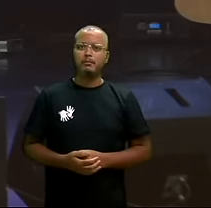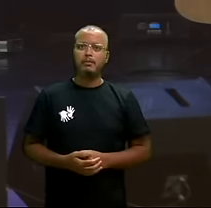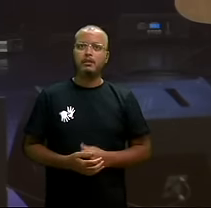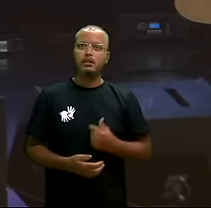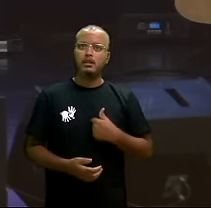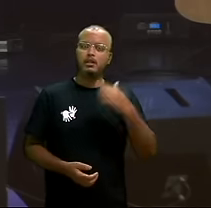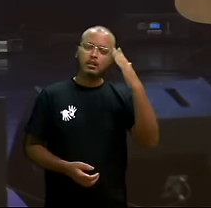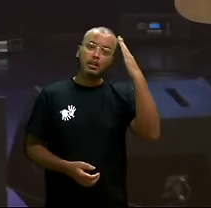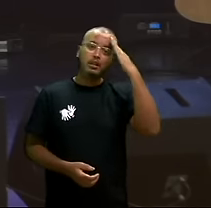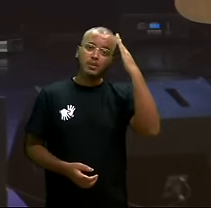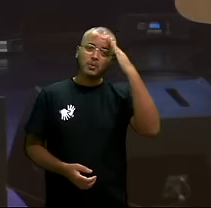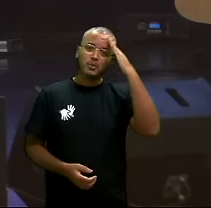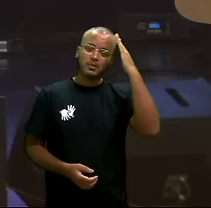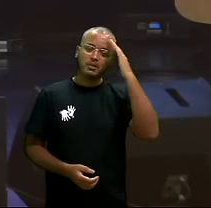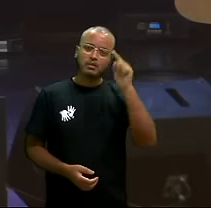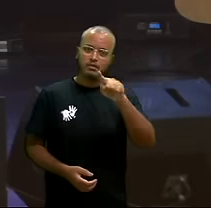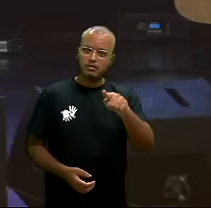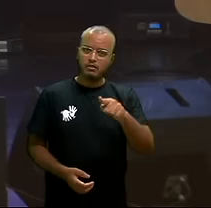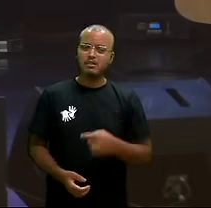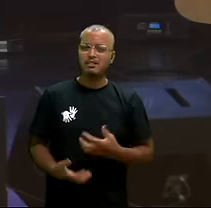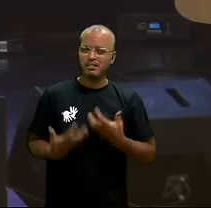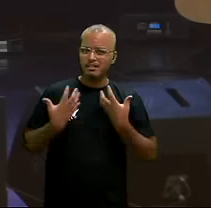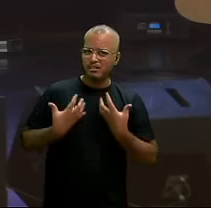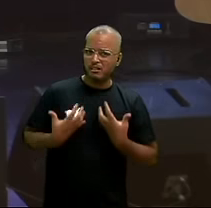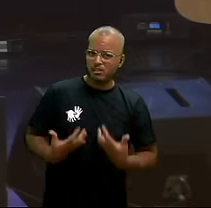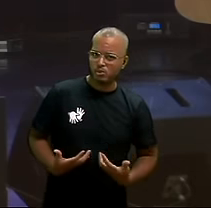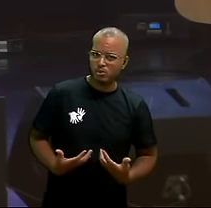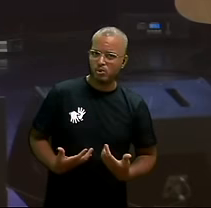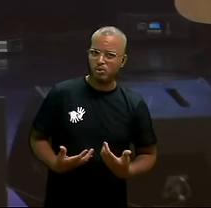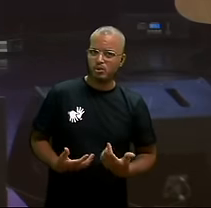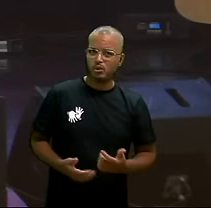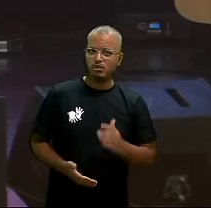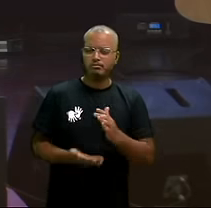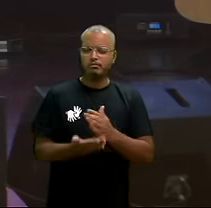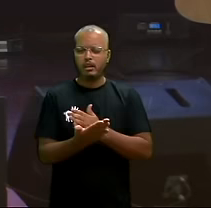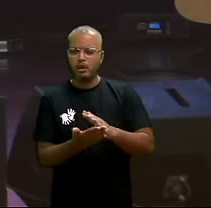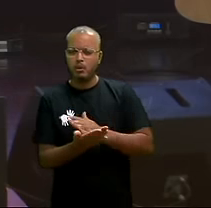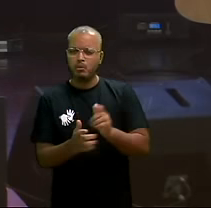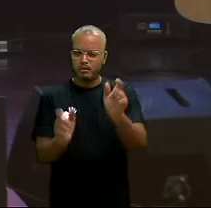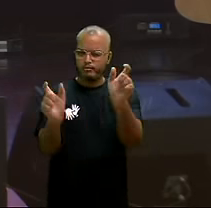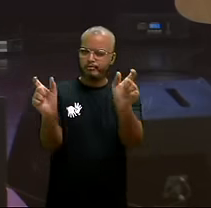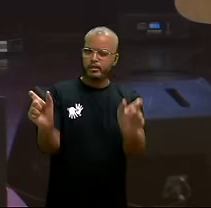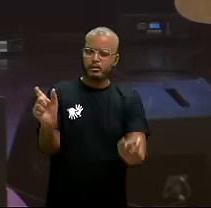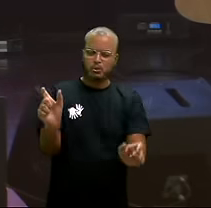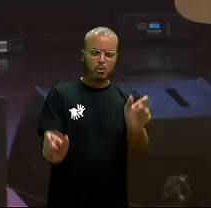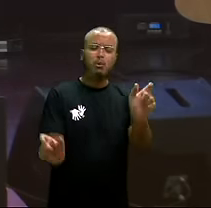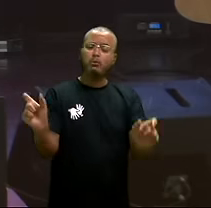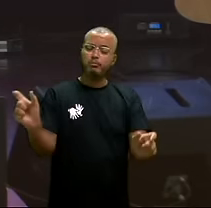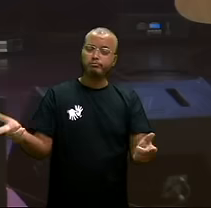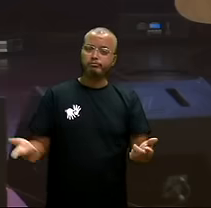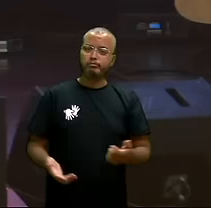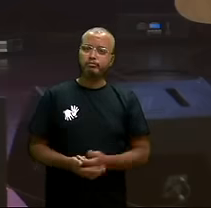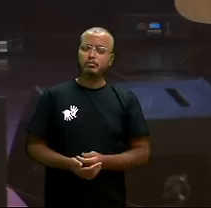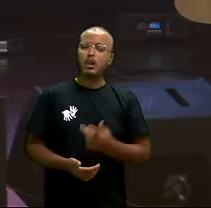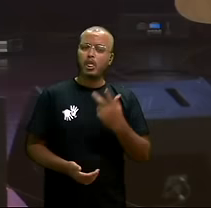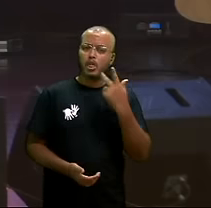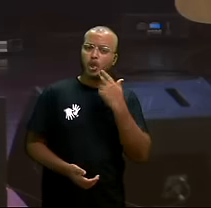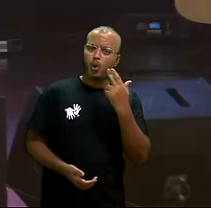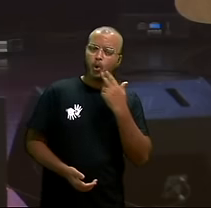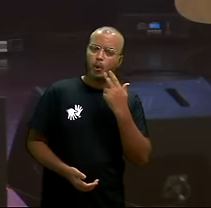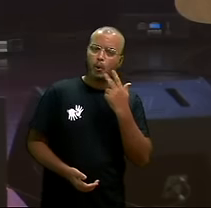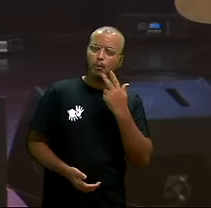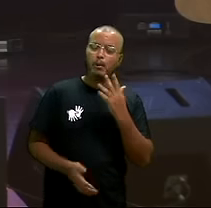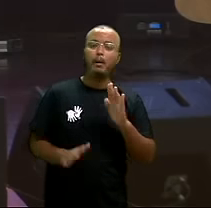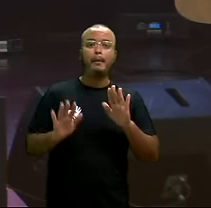e respeito você que se cansou de gente. É normal ficar cansado por isso. O que não é normal é desistir